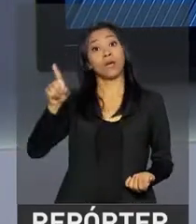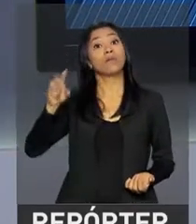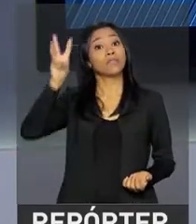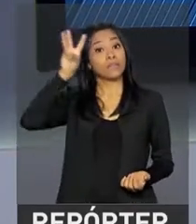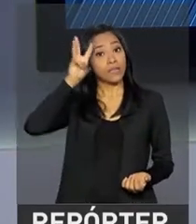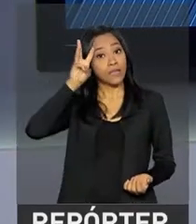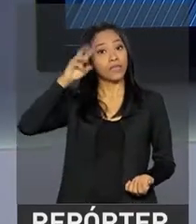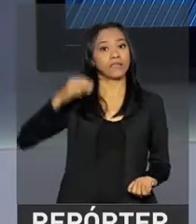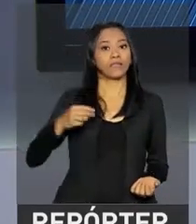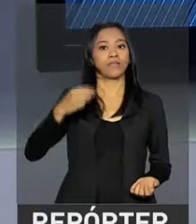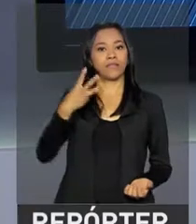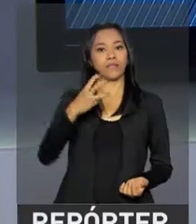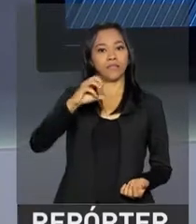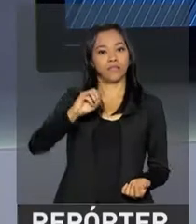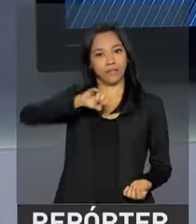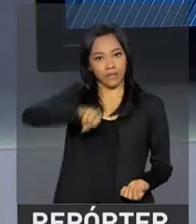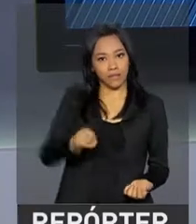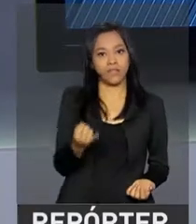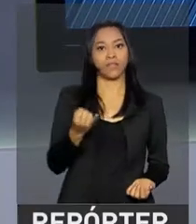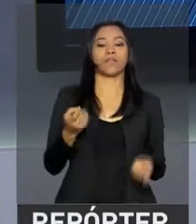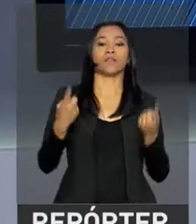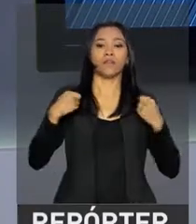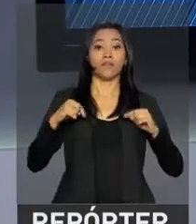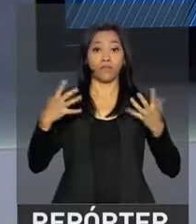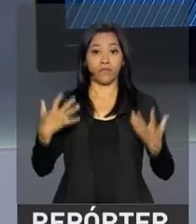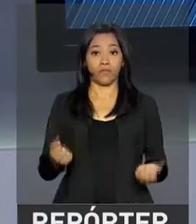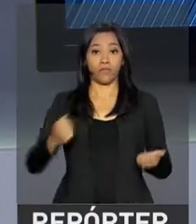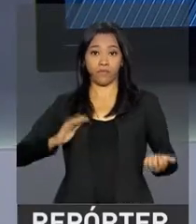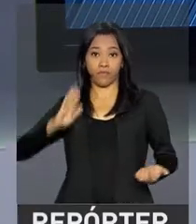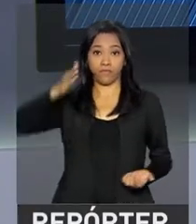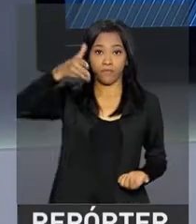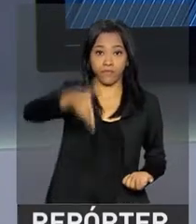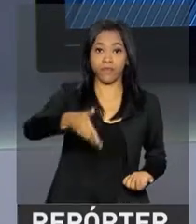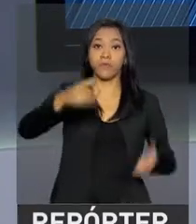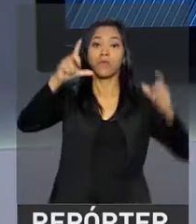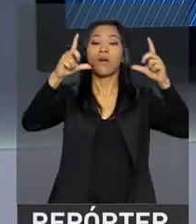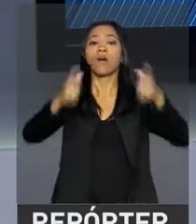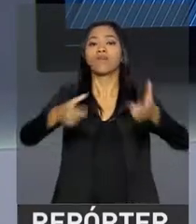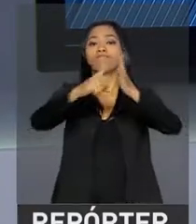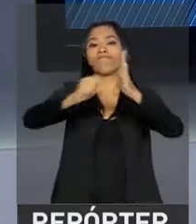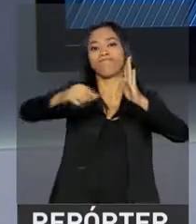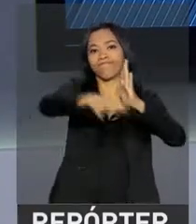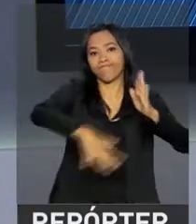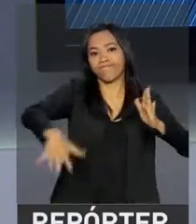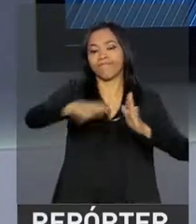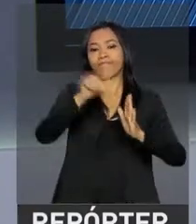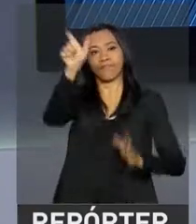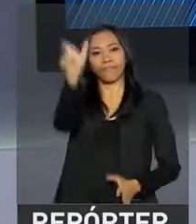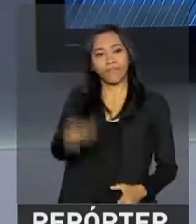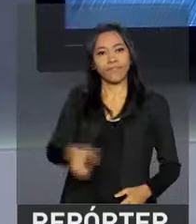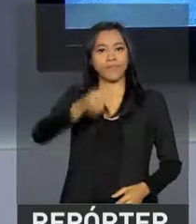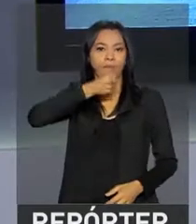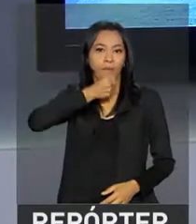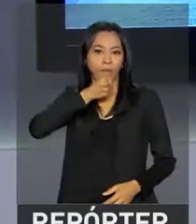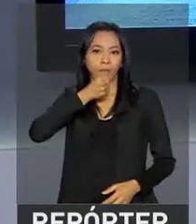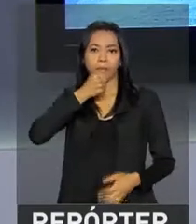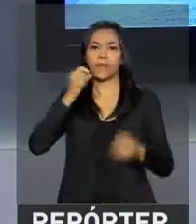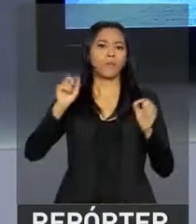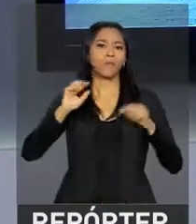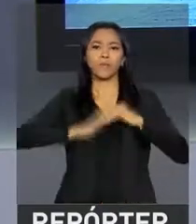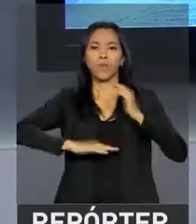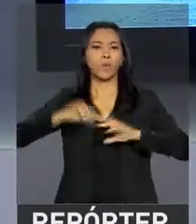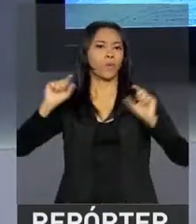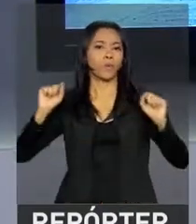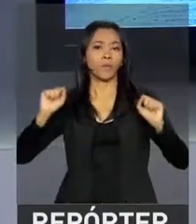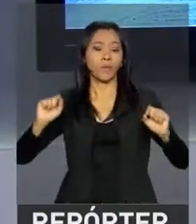20 e 30 de janeiro nós vamos direto ao palácio do planalto para conversar ao vivo com a repórter cleide lopes sobre a agenda do presidente